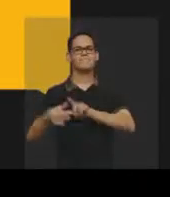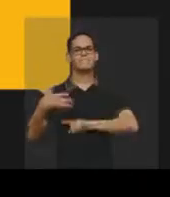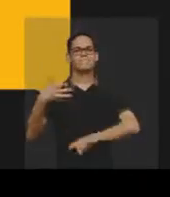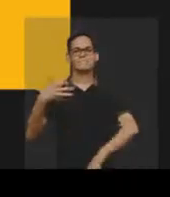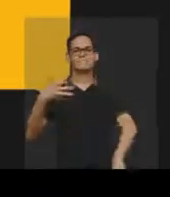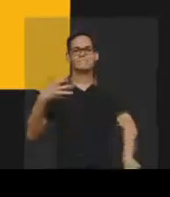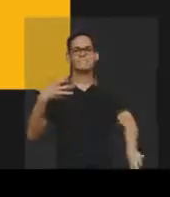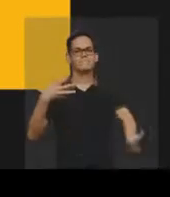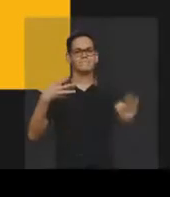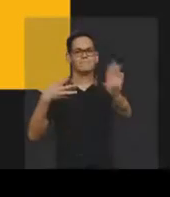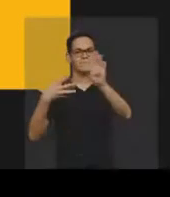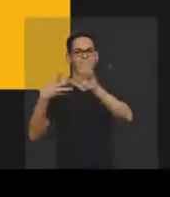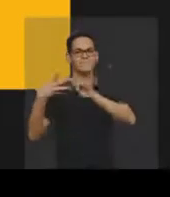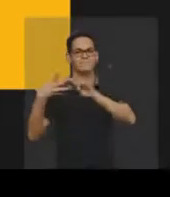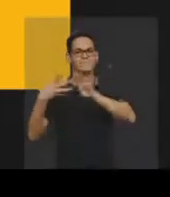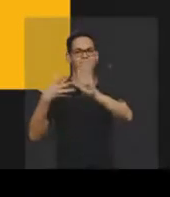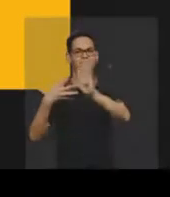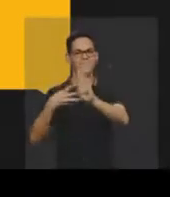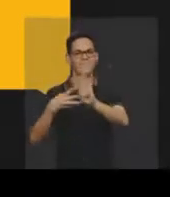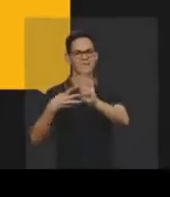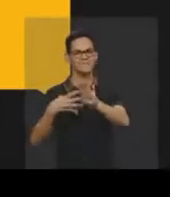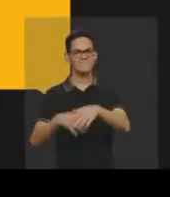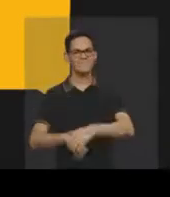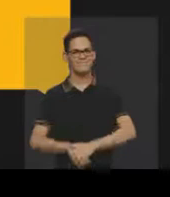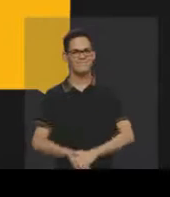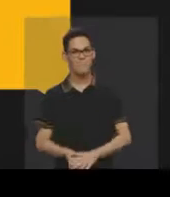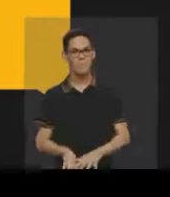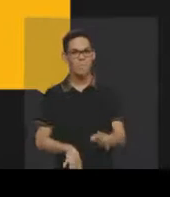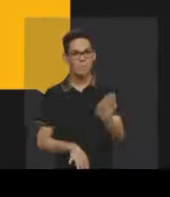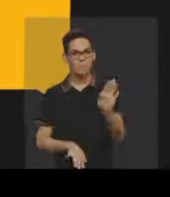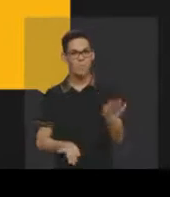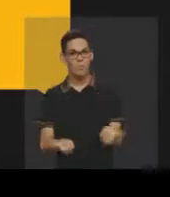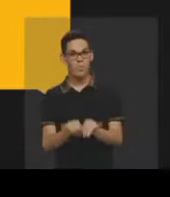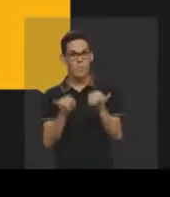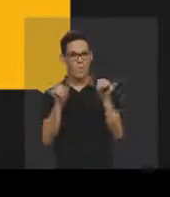besta. Brincadeira.